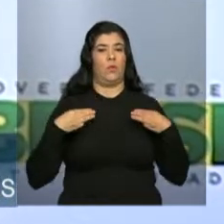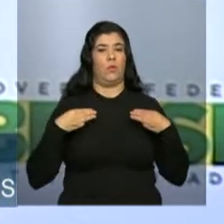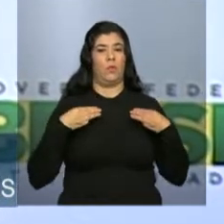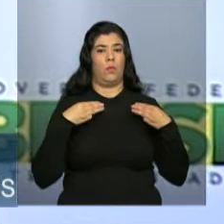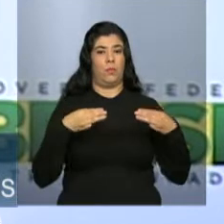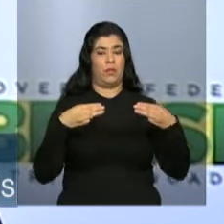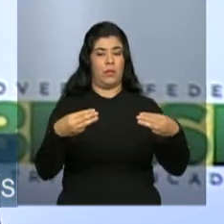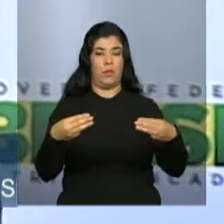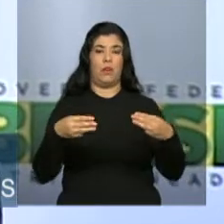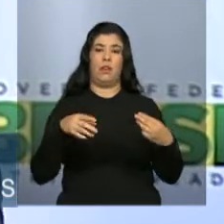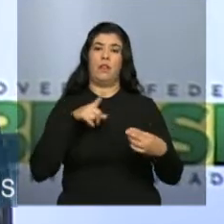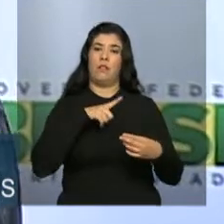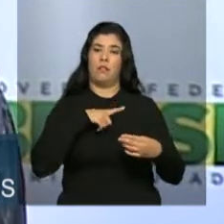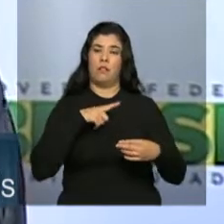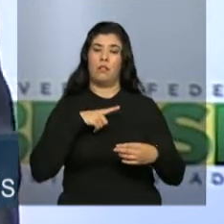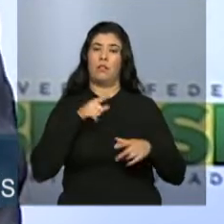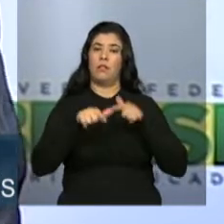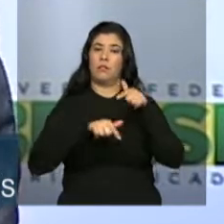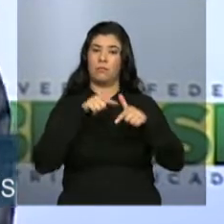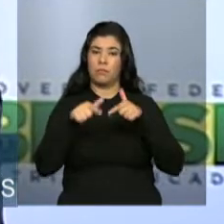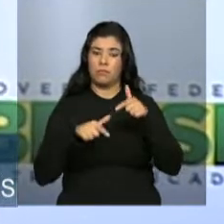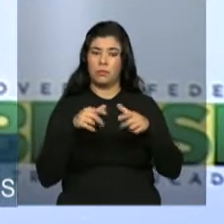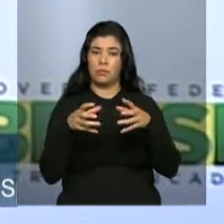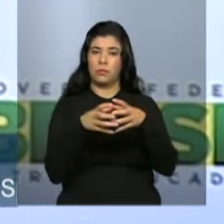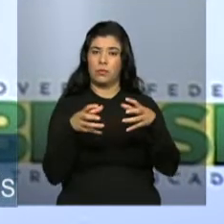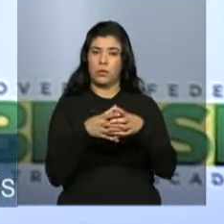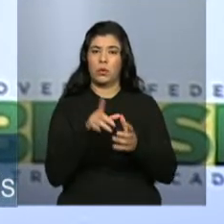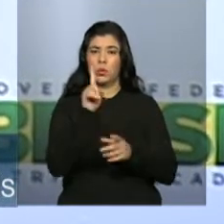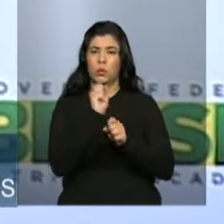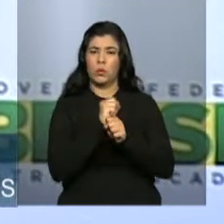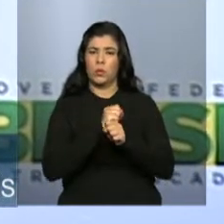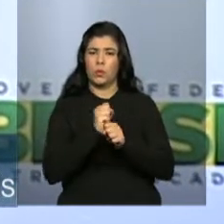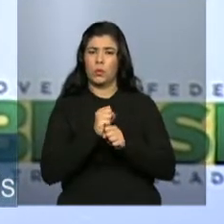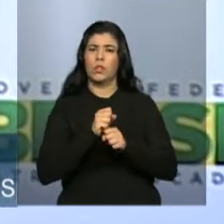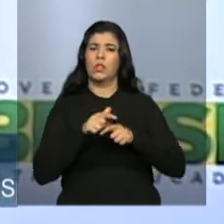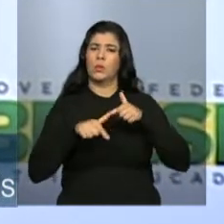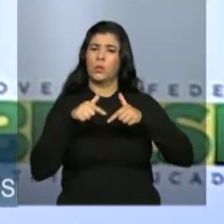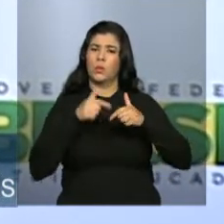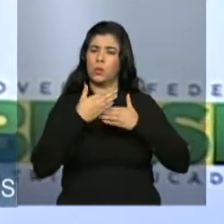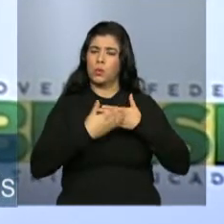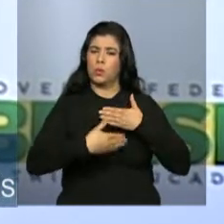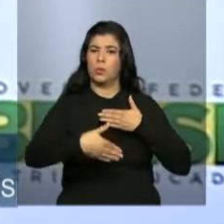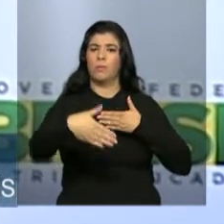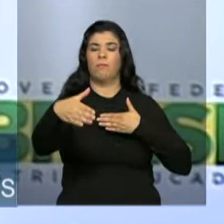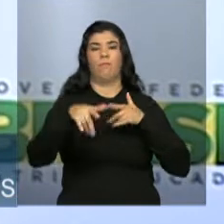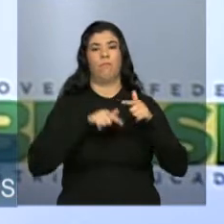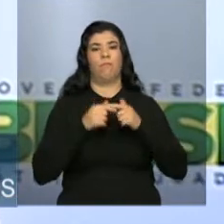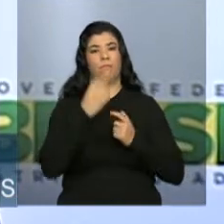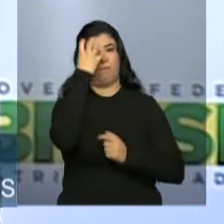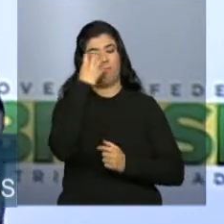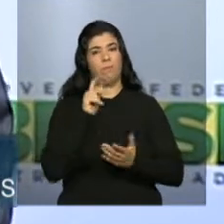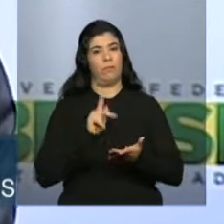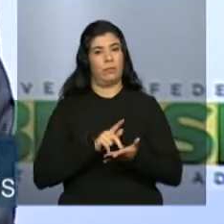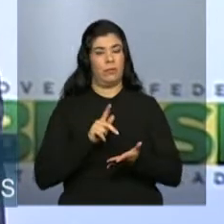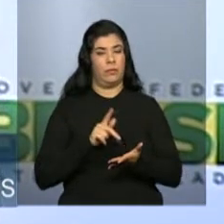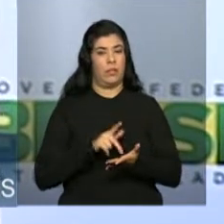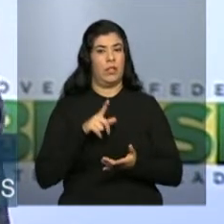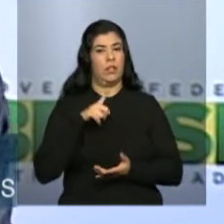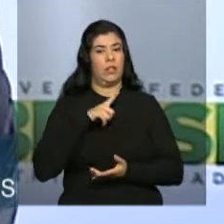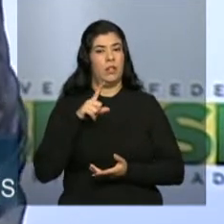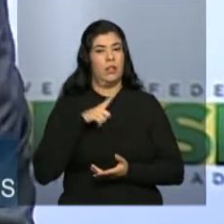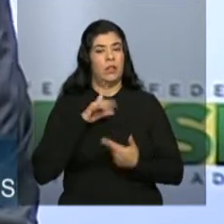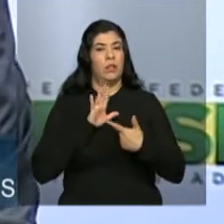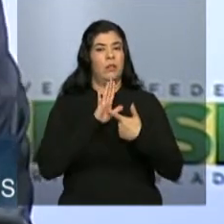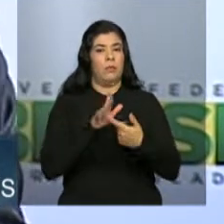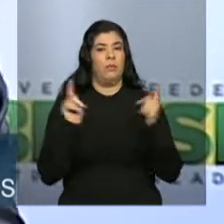Ministérios que estiveram envolvidos em todo esse processo Como eu disse de quase um ano de trabalho muito muito sério e que